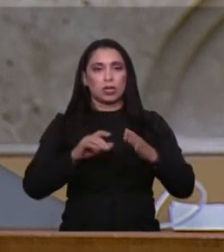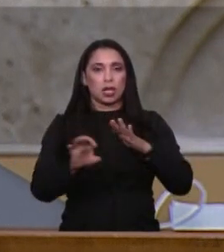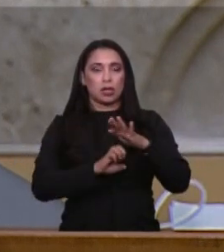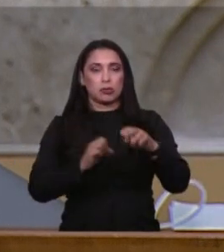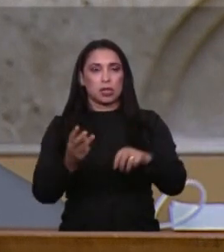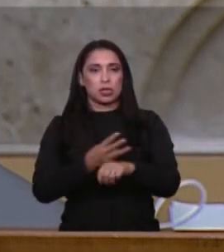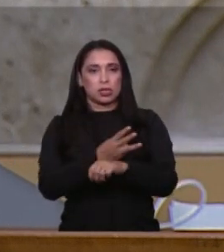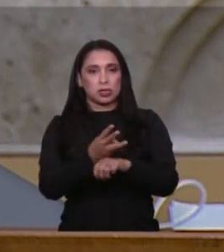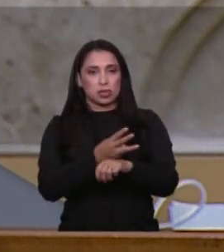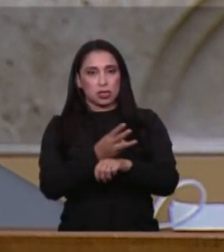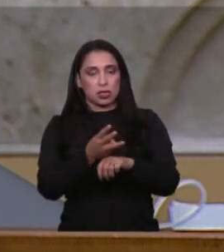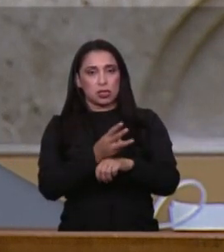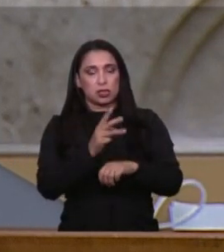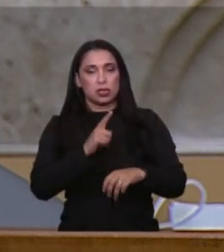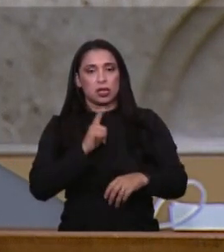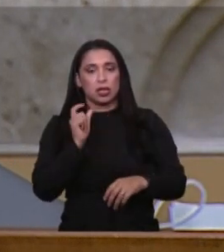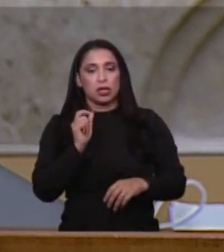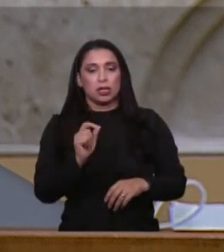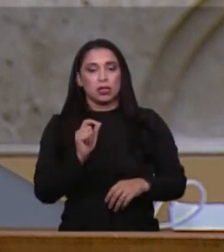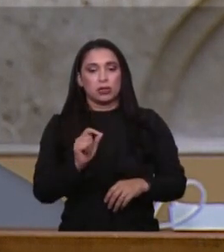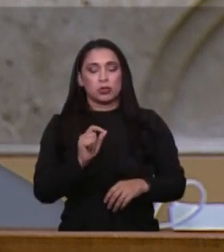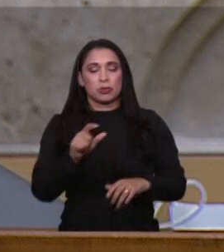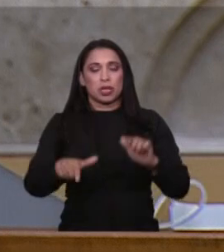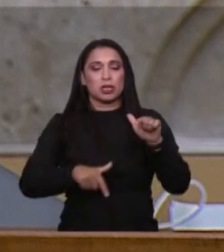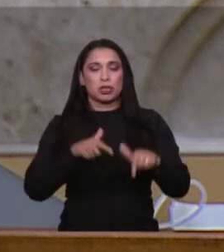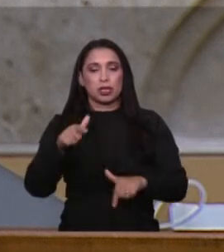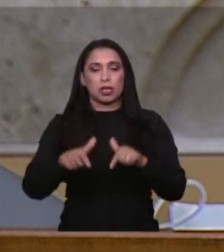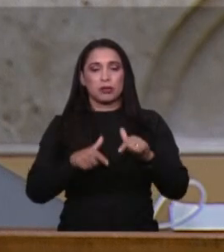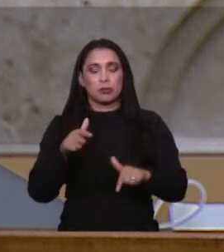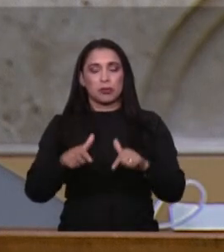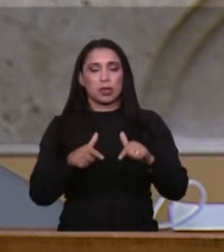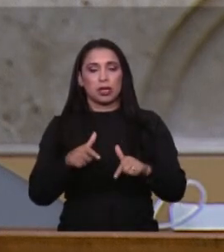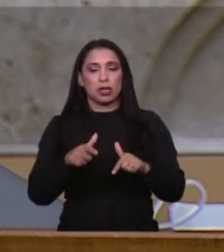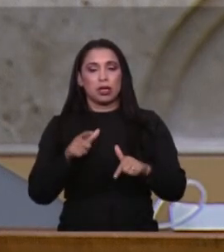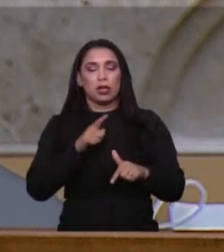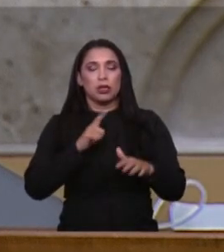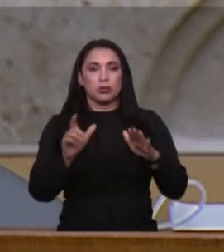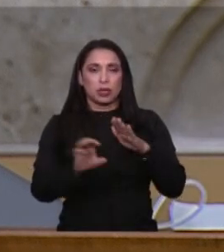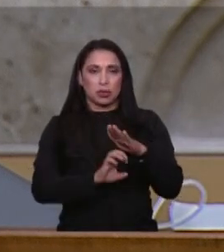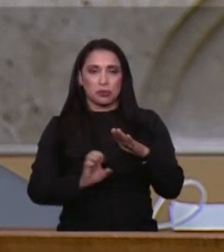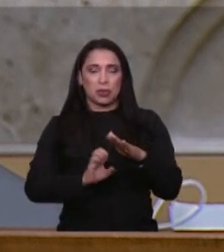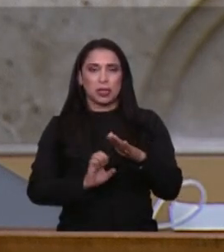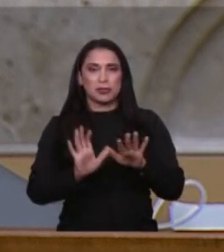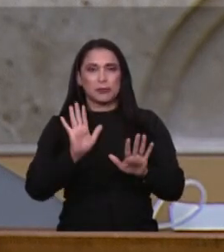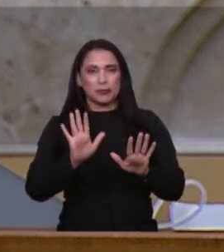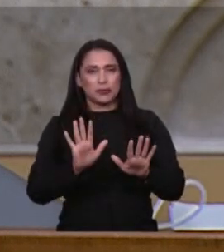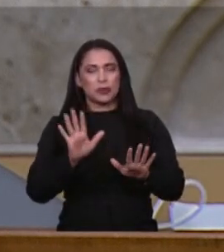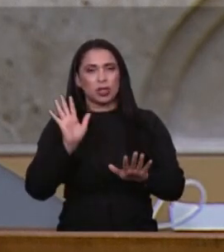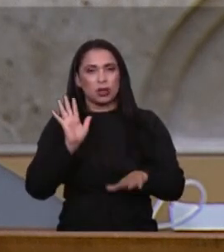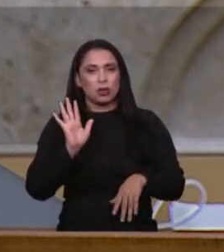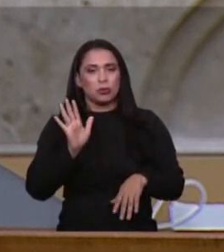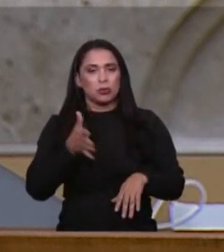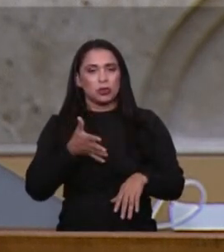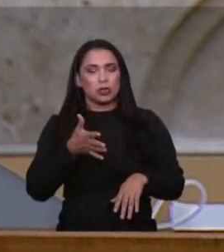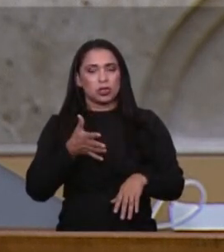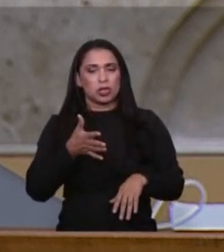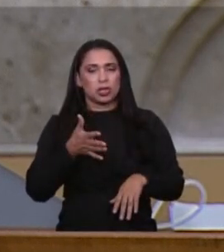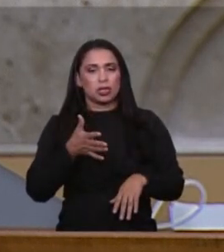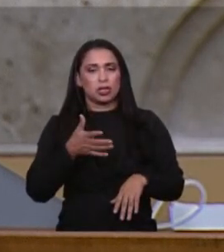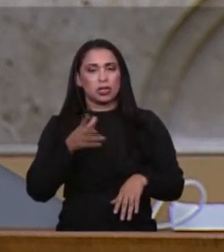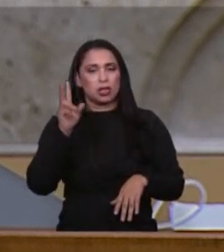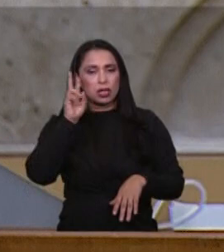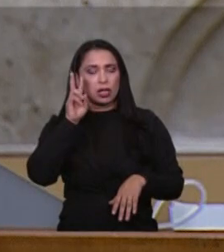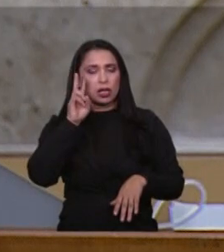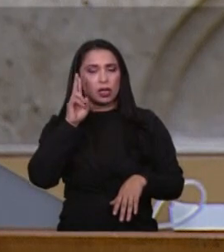de serviços para a consecução de atividade fim da empresa. Como todos lembrarão, nós tivemos duas ações